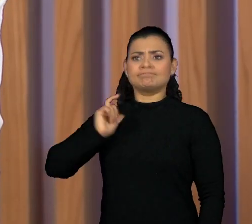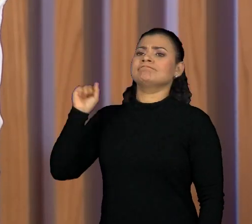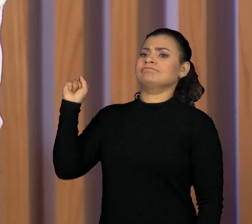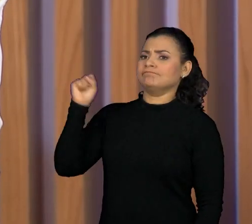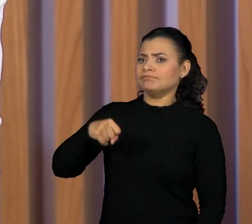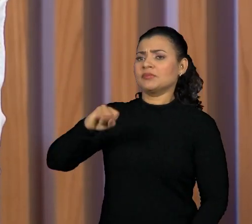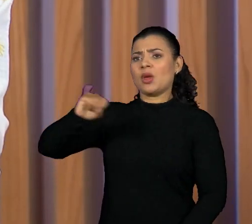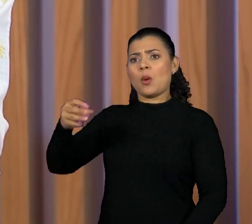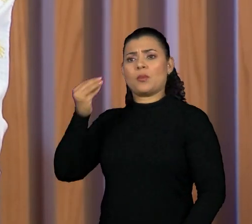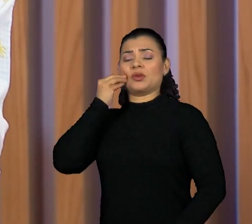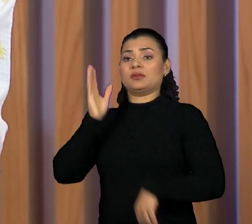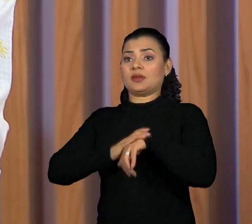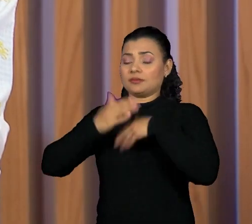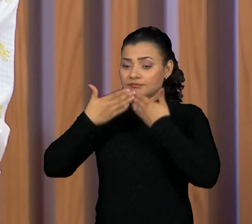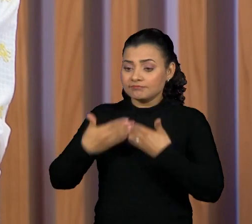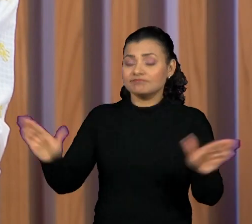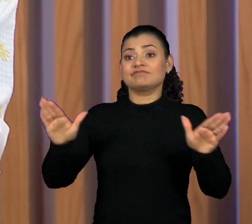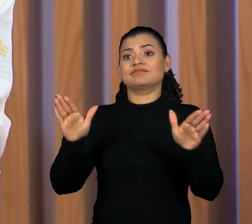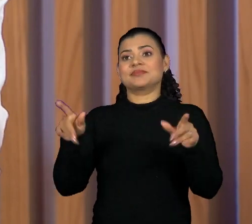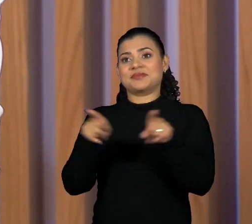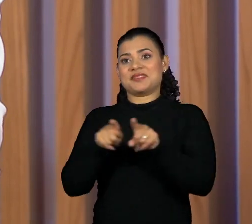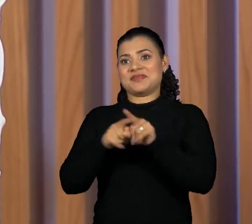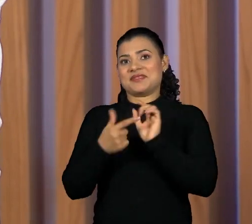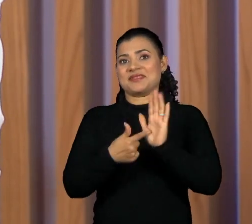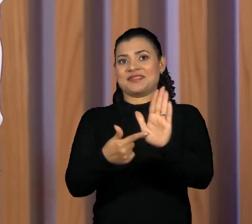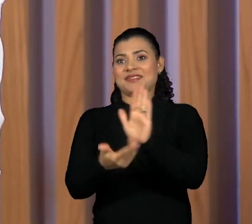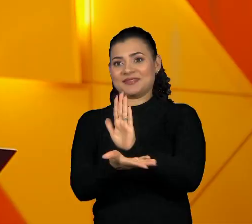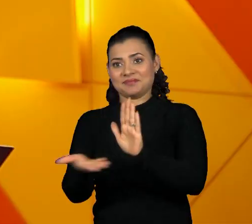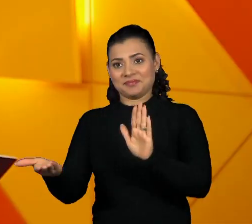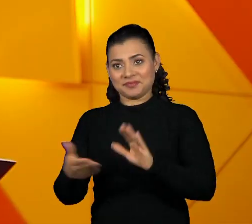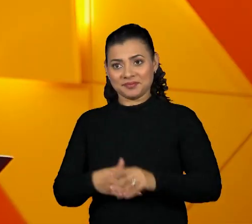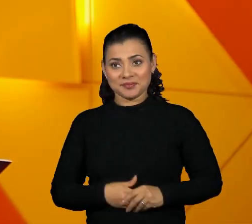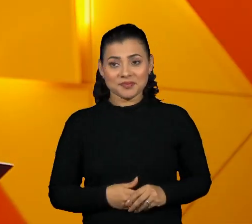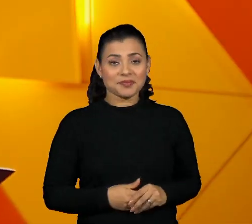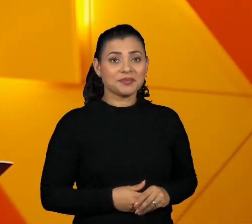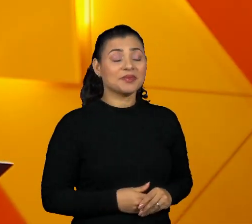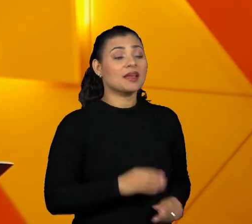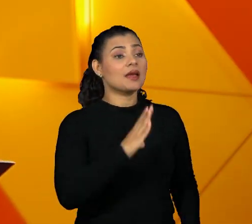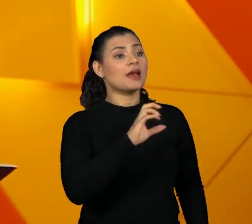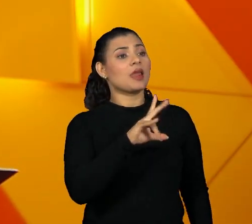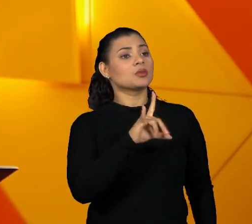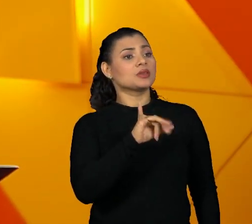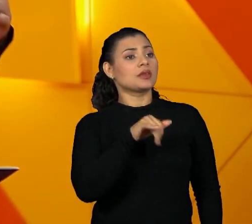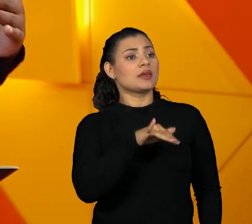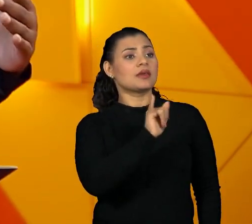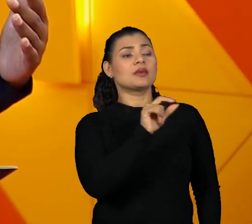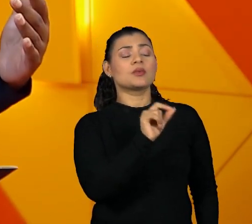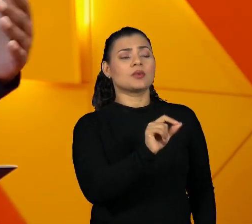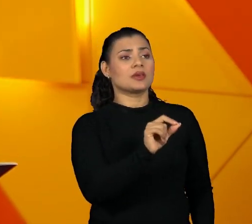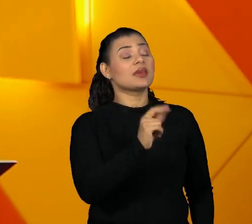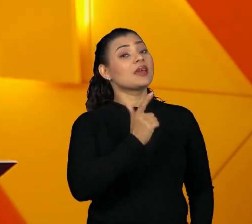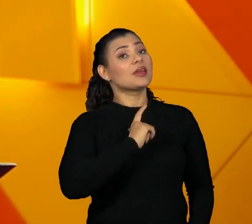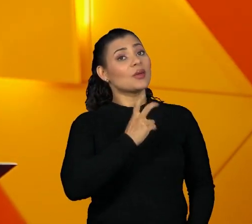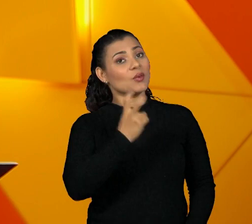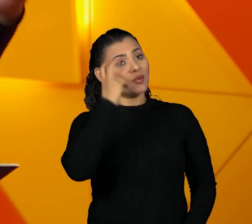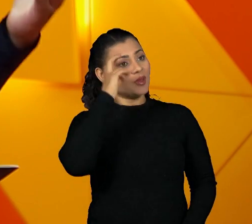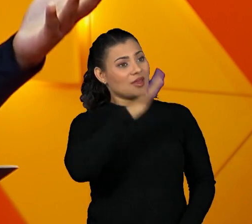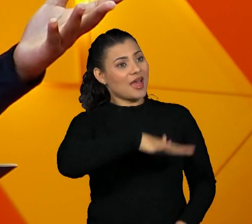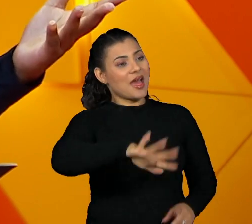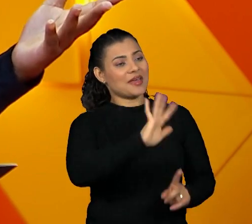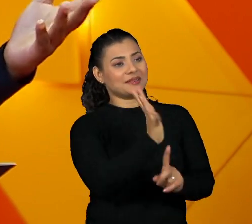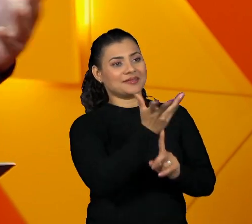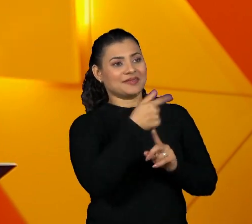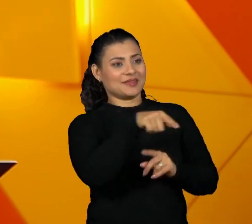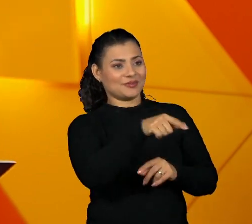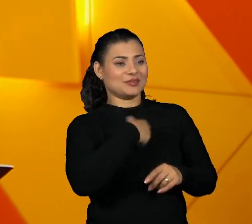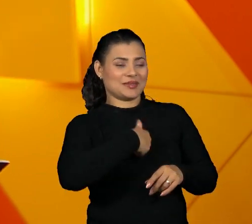abrir o espaço e revelá-los e revelá-las. Agora, Claudinei, escultura é seu espaço. Seu espaço é muito